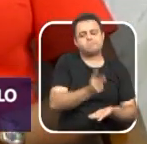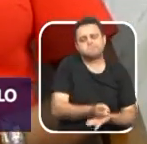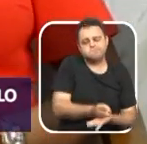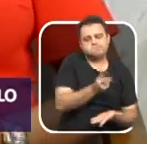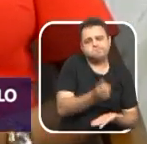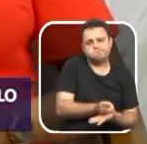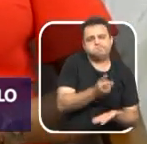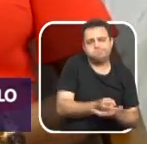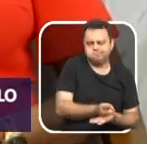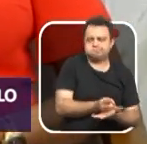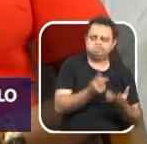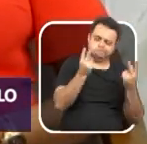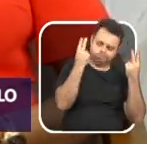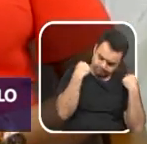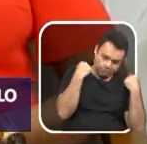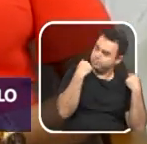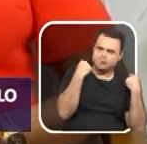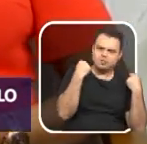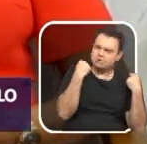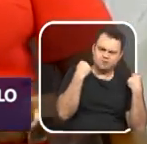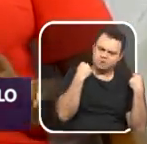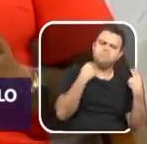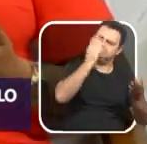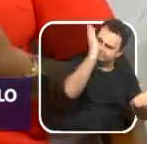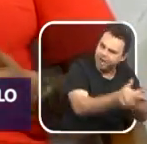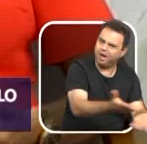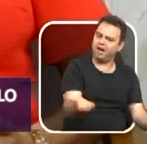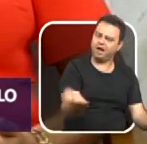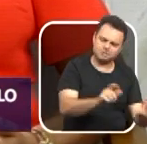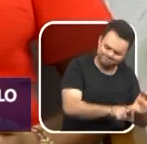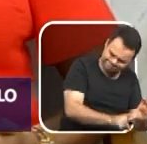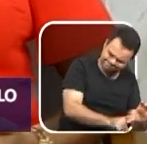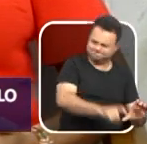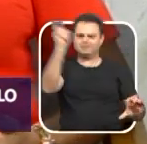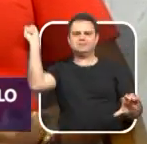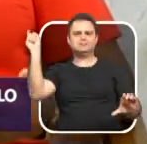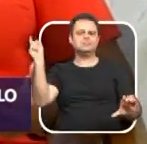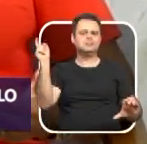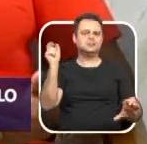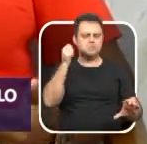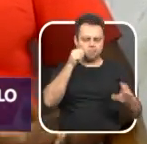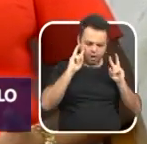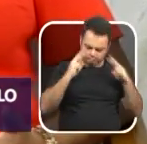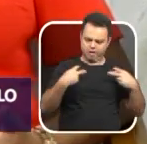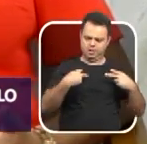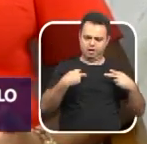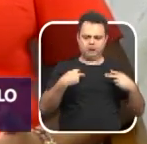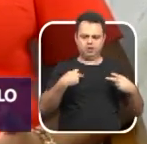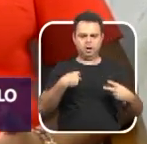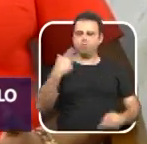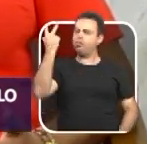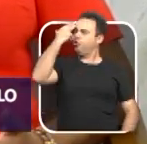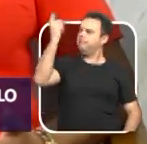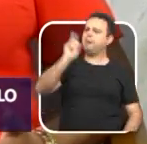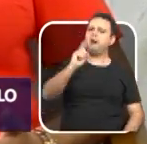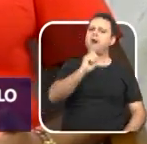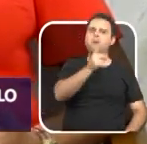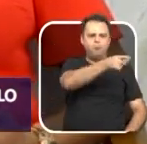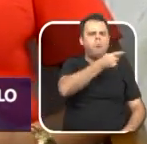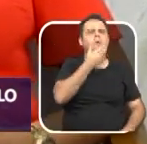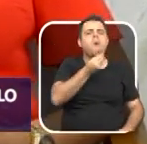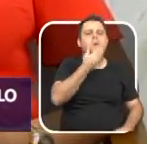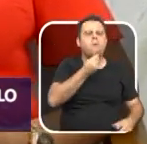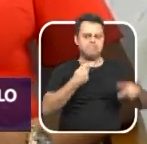não é normal, não é natural sofrer violência, não é natural ser agredida com palavras, não é natural ter